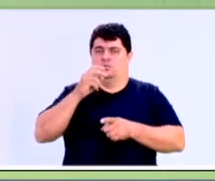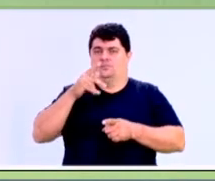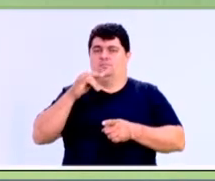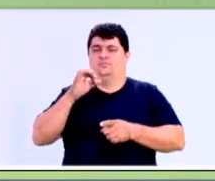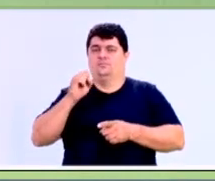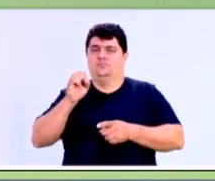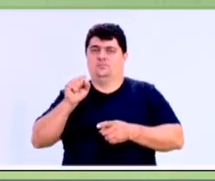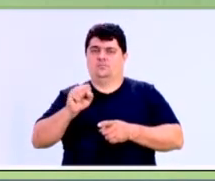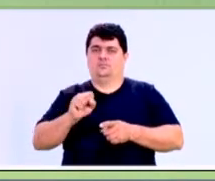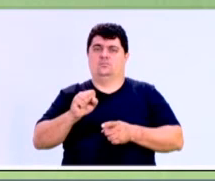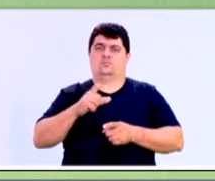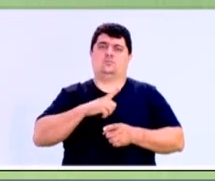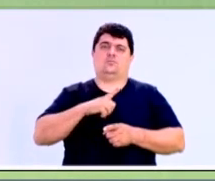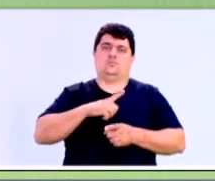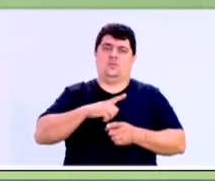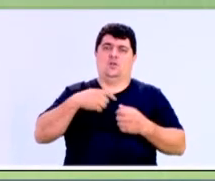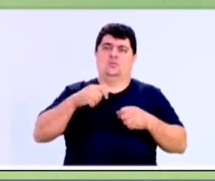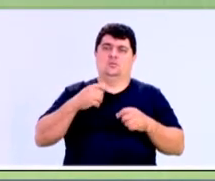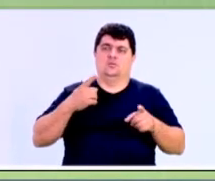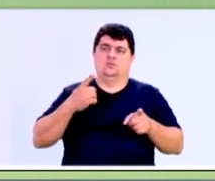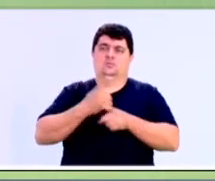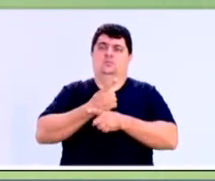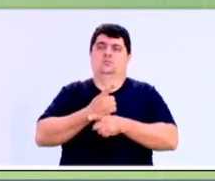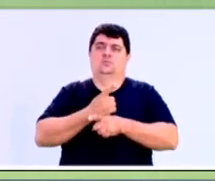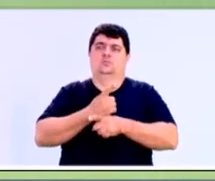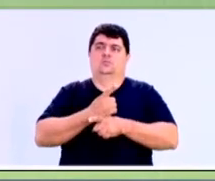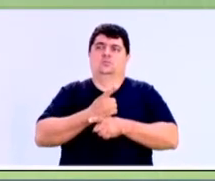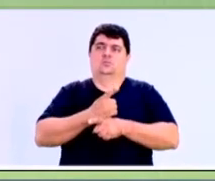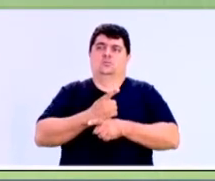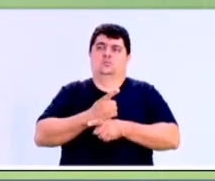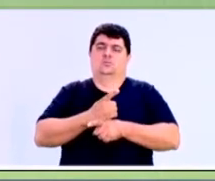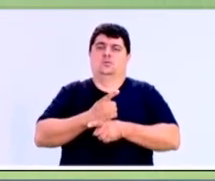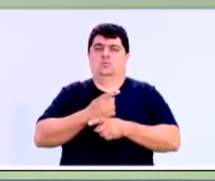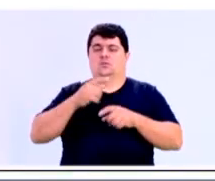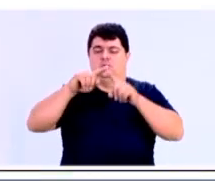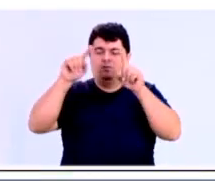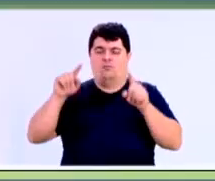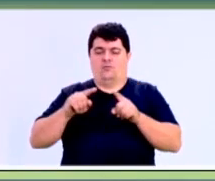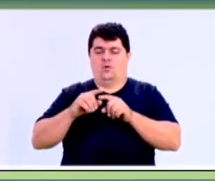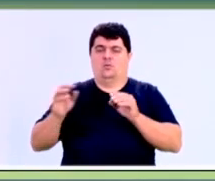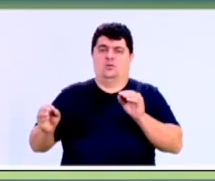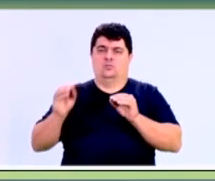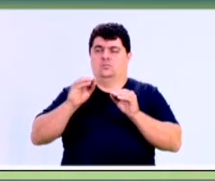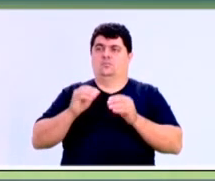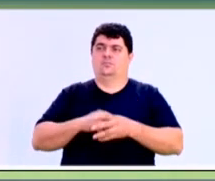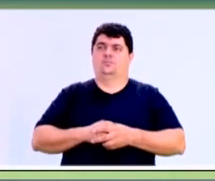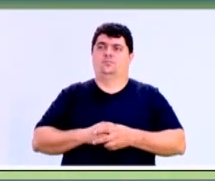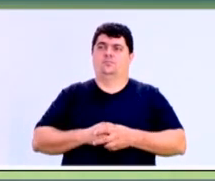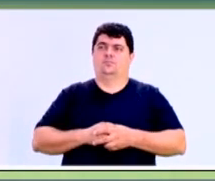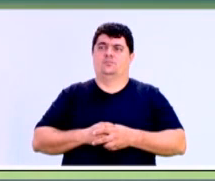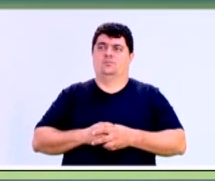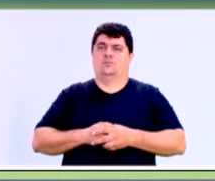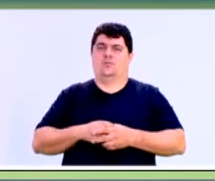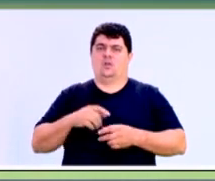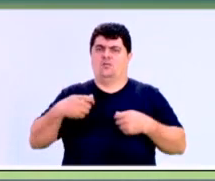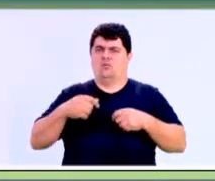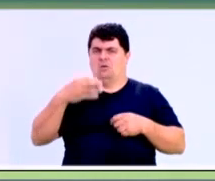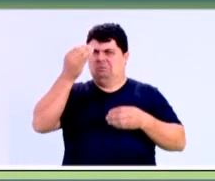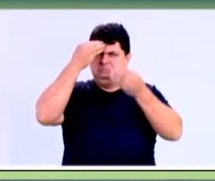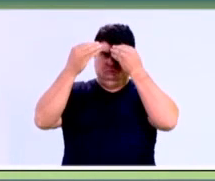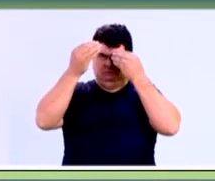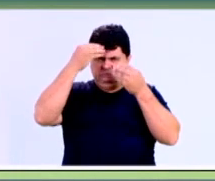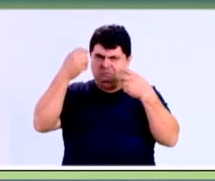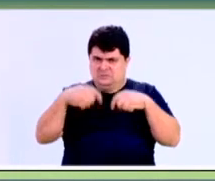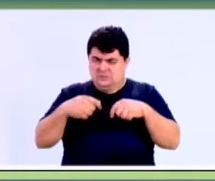o PMPC, eu tenho que encontrar compras. Então, eu tenho que usar essas duas fórmulas. Professor, eu vou ter que decorar todas essas